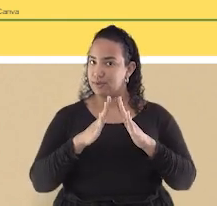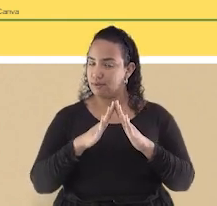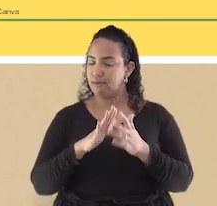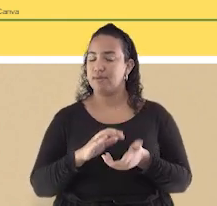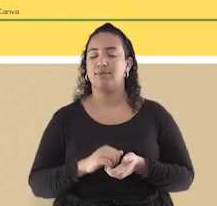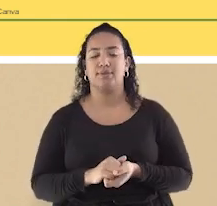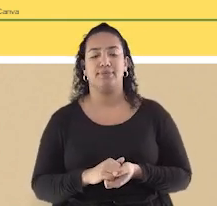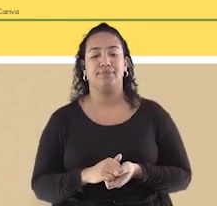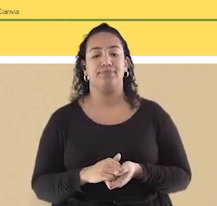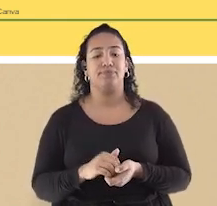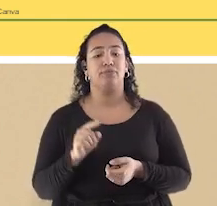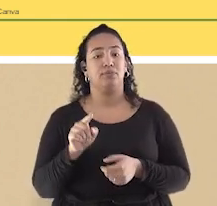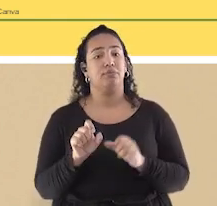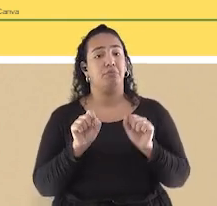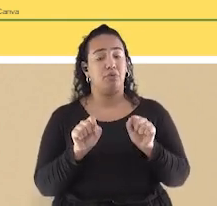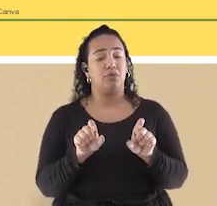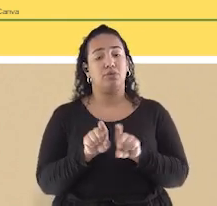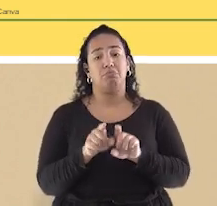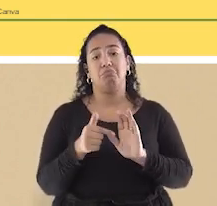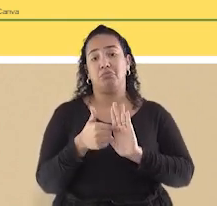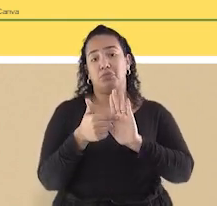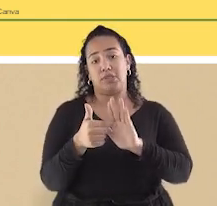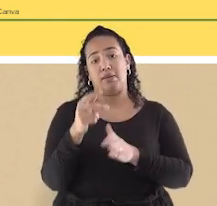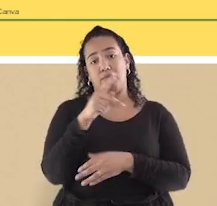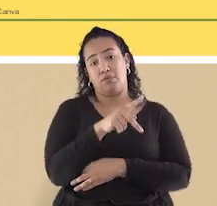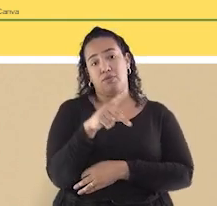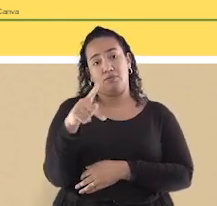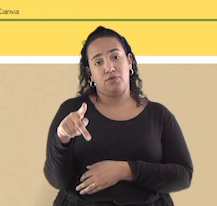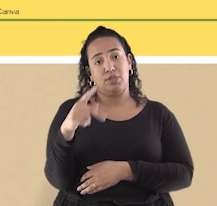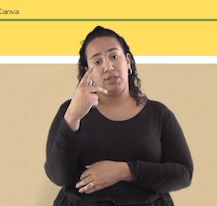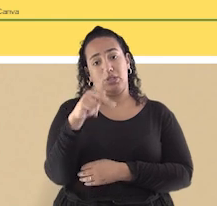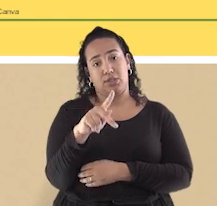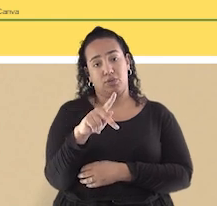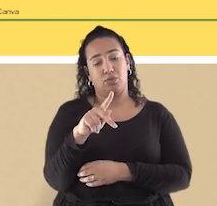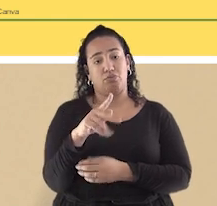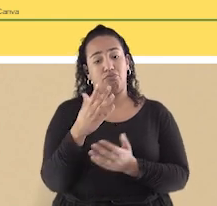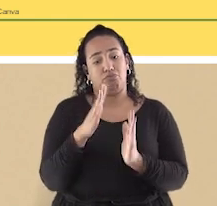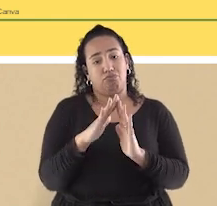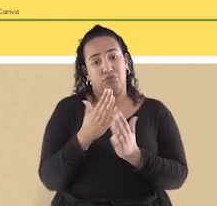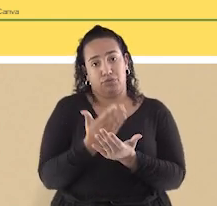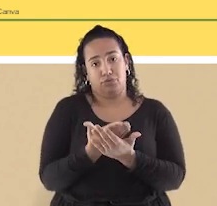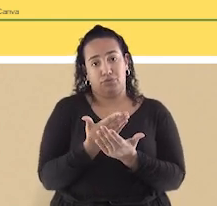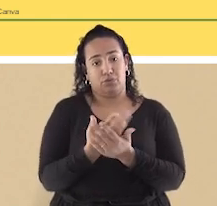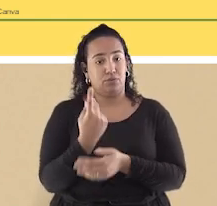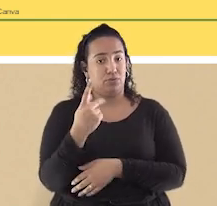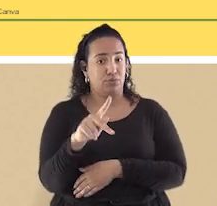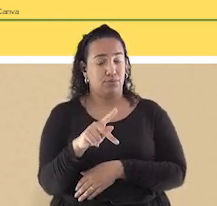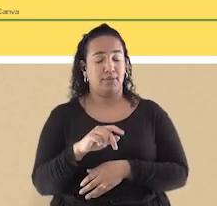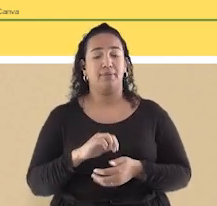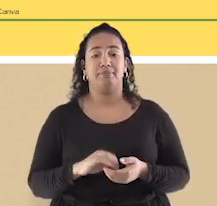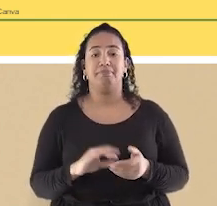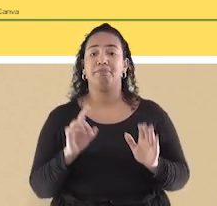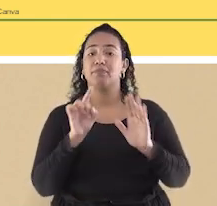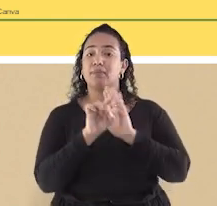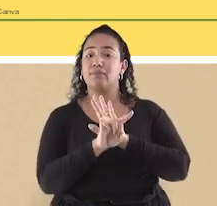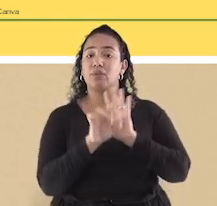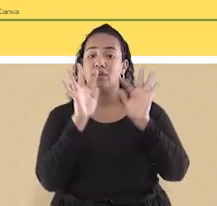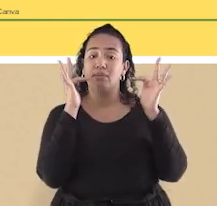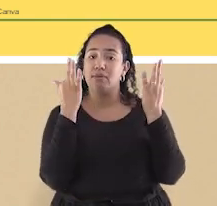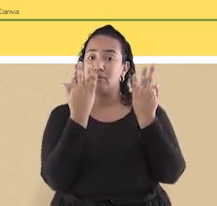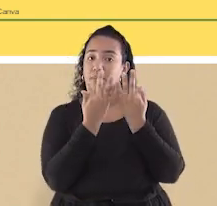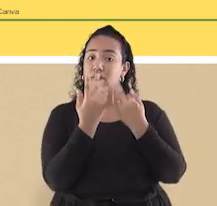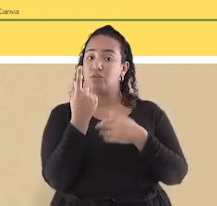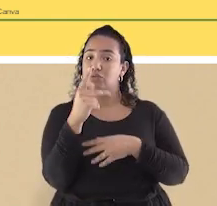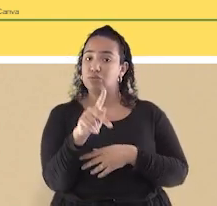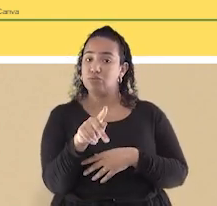nossa tarefa de casa. Você pode até mostrar para sua professora ou professor na escola em que você estuda. Pergunte para